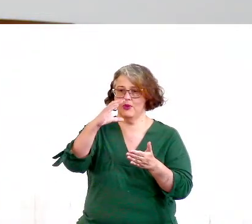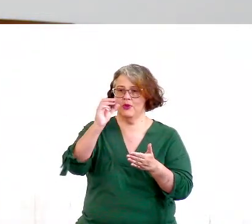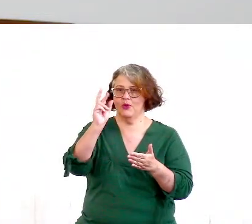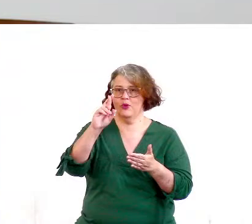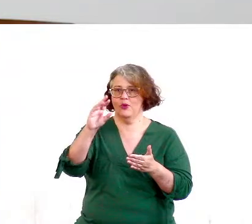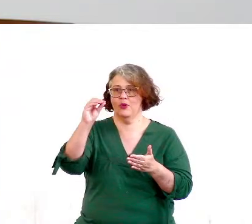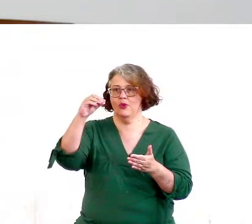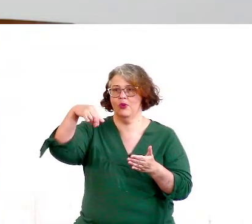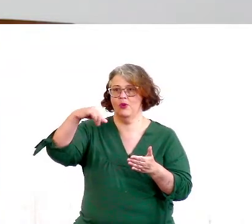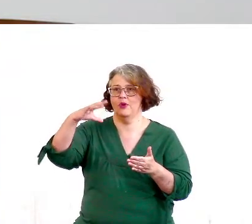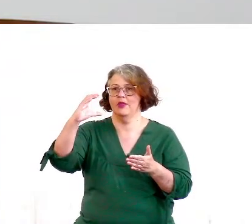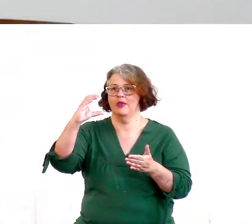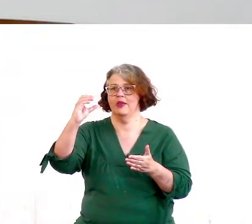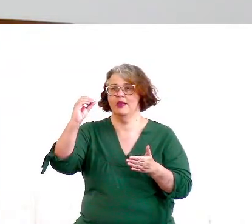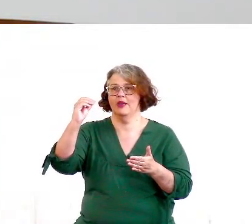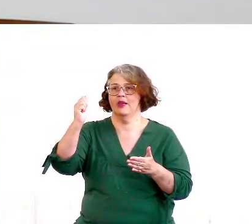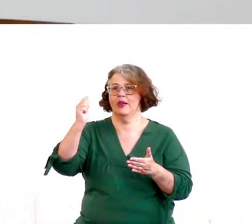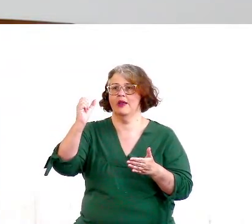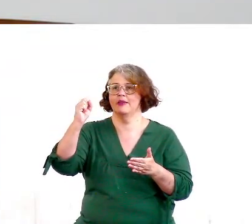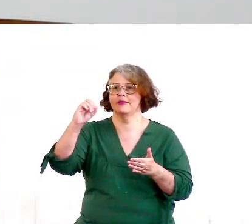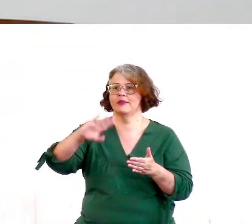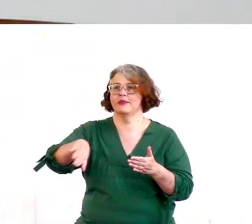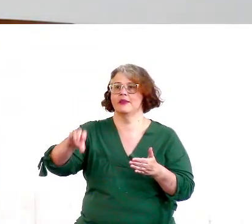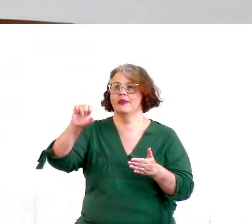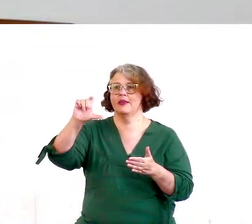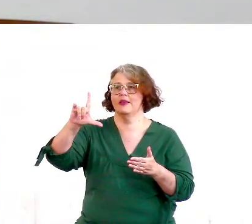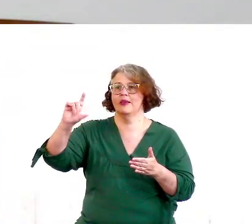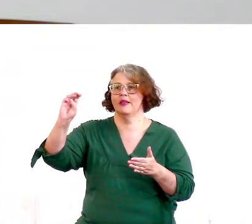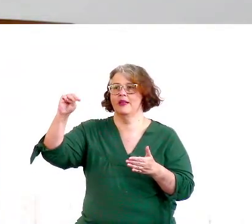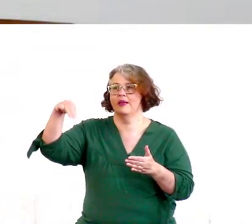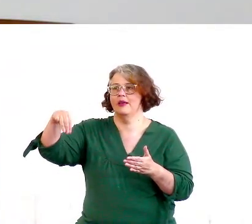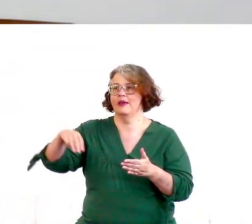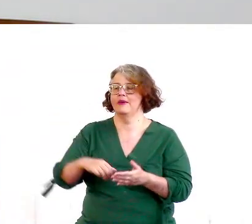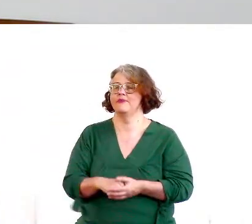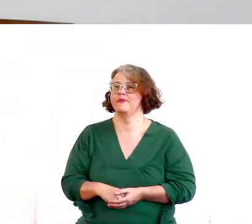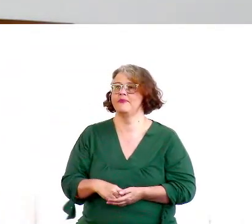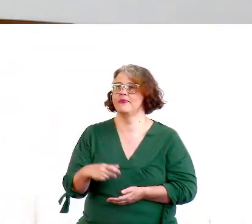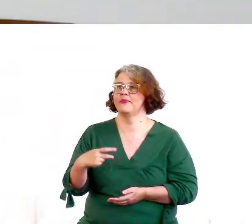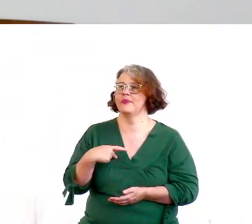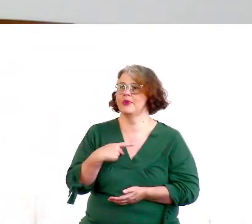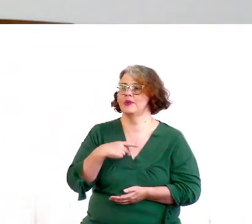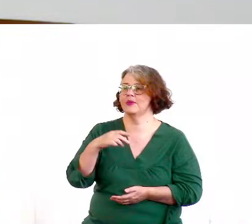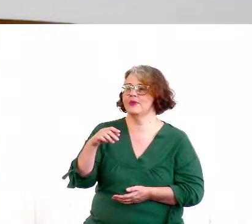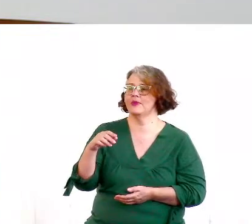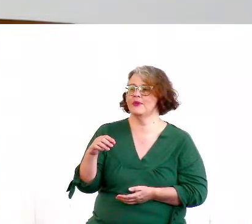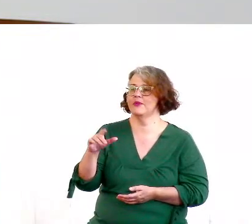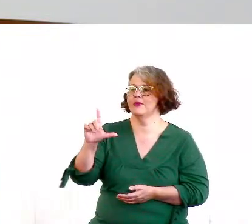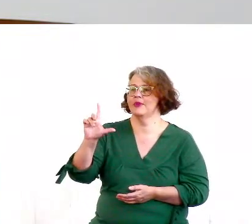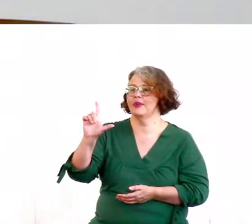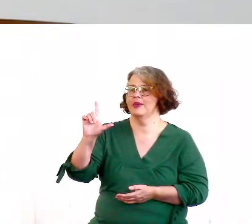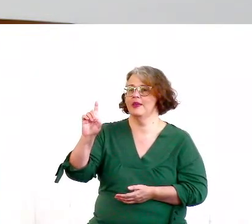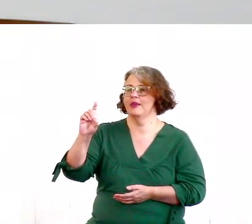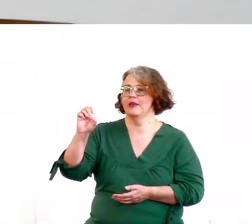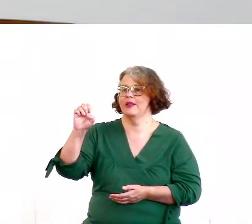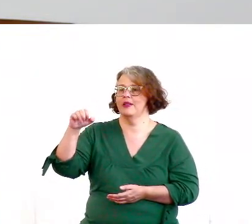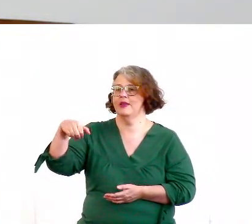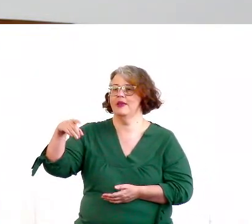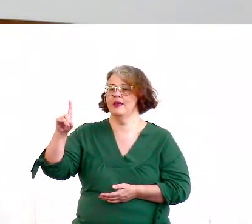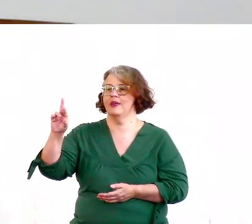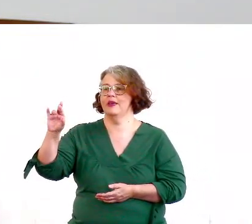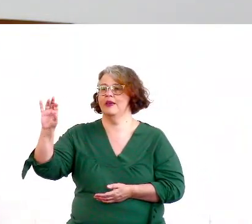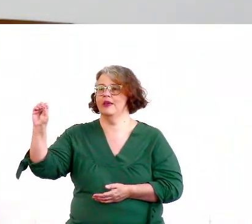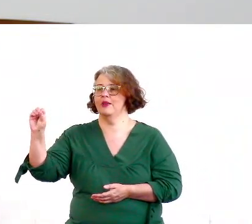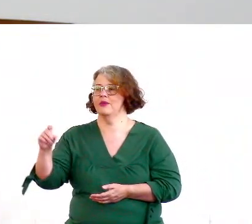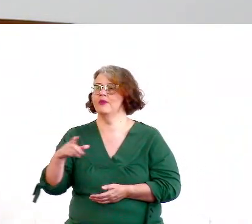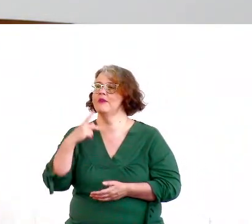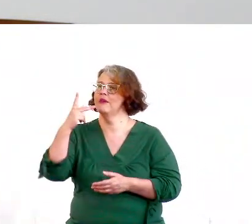hoje, na sala dos jovens hoje, o pastor Leandro estará conosco lá, tirando dúvidas, falando inclusive um pouco sobre seus